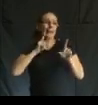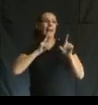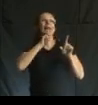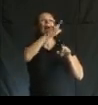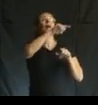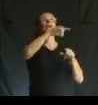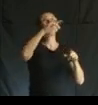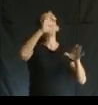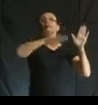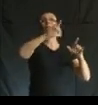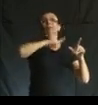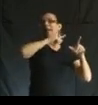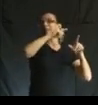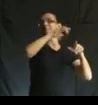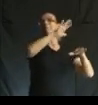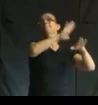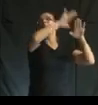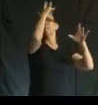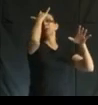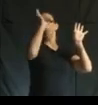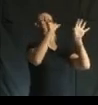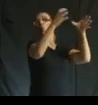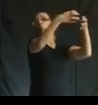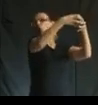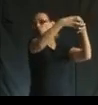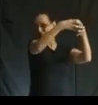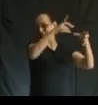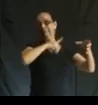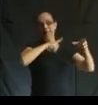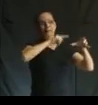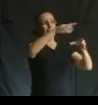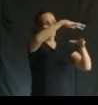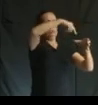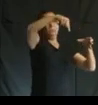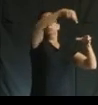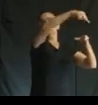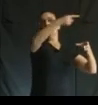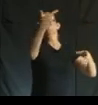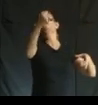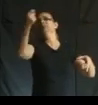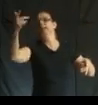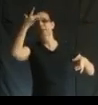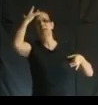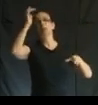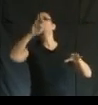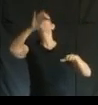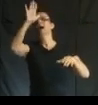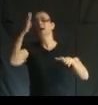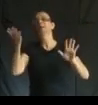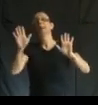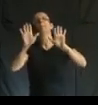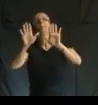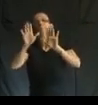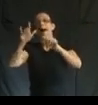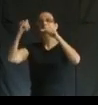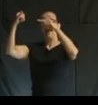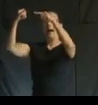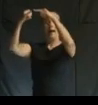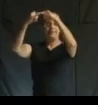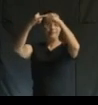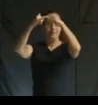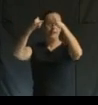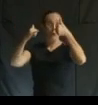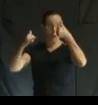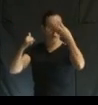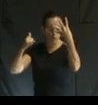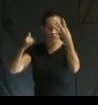coletivos imensos, tremendos, que nós temos ouvido falar e ficamos sabendo e acontecem. Muito bem, só que ali já dá bem